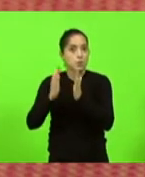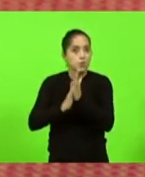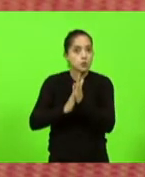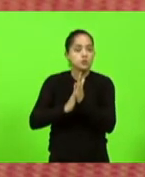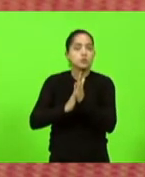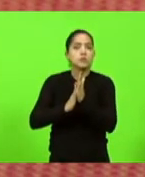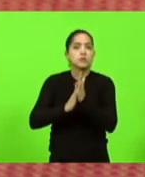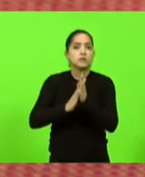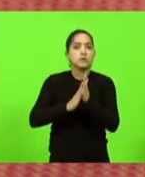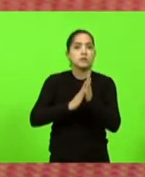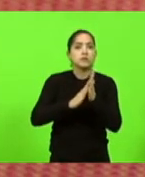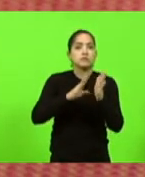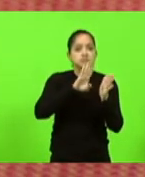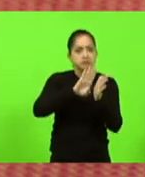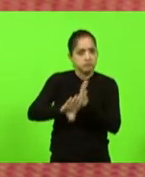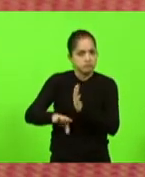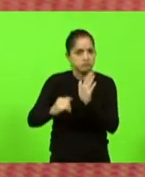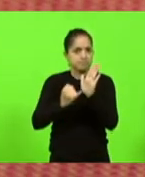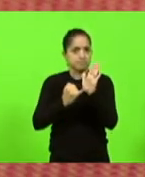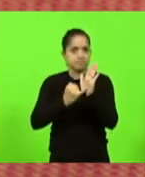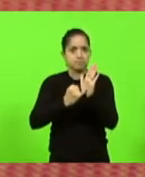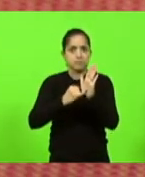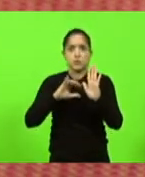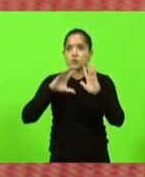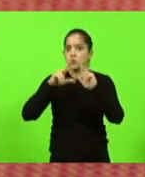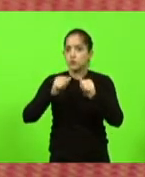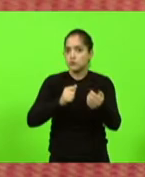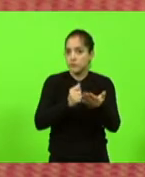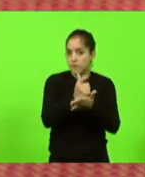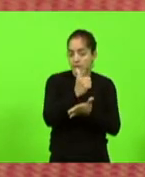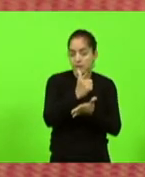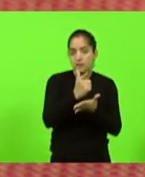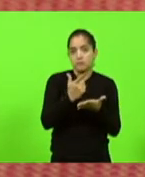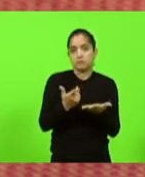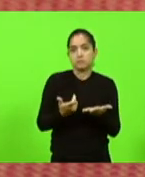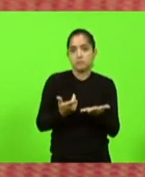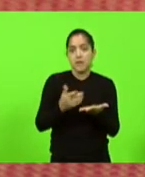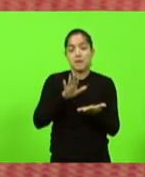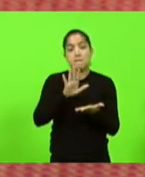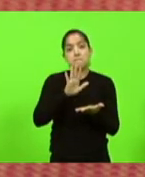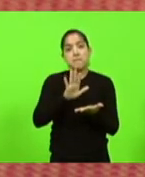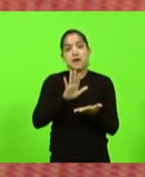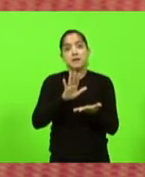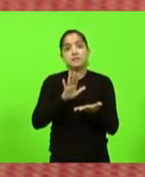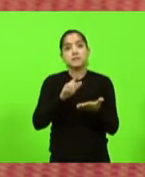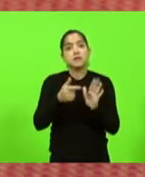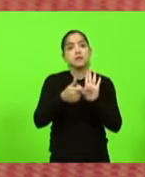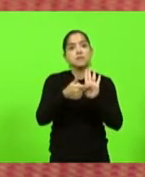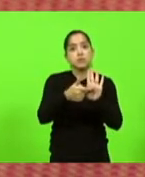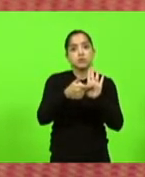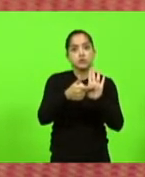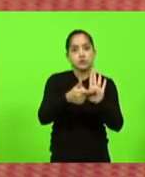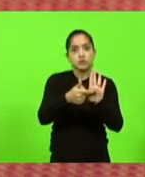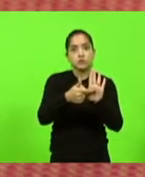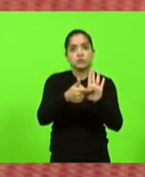de impostos, todos vão pagar integralmente. Só que o governo aqui só deu as condições em